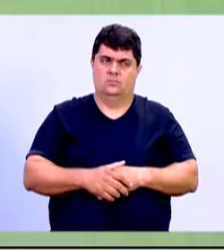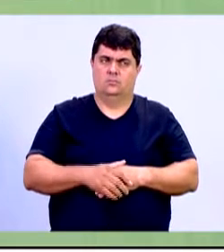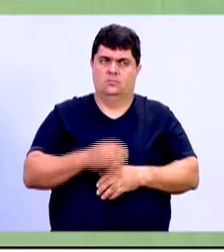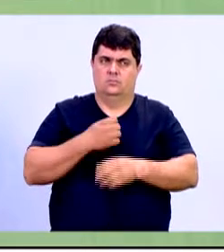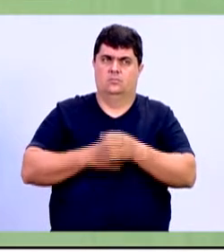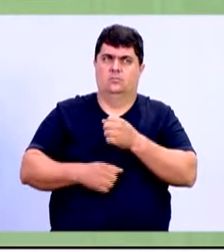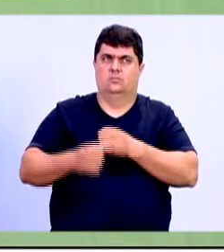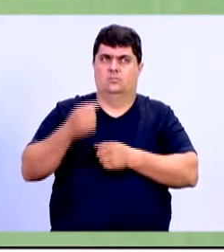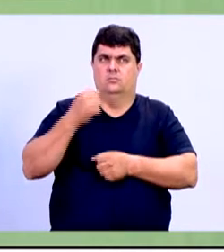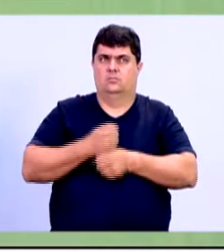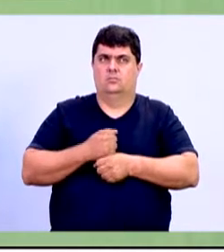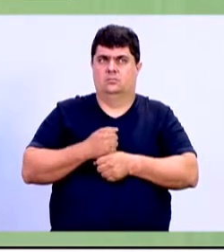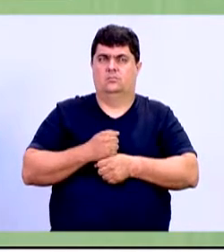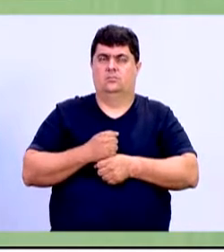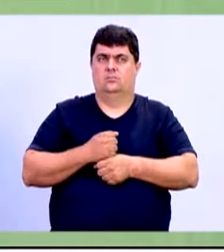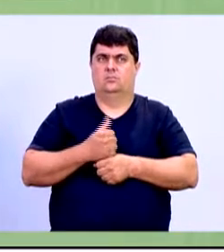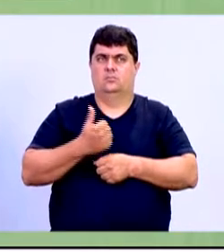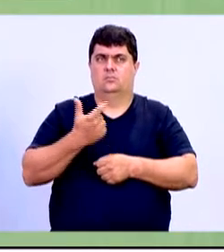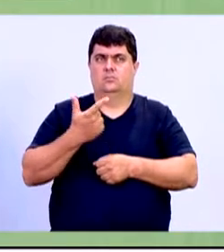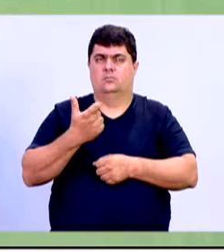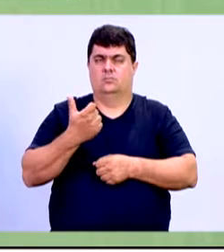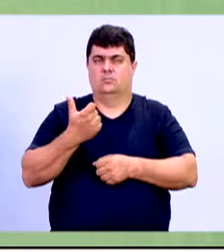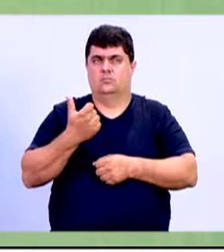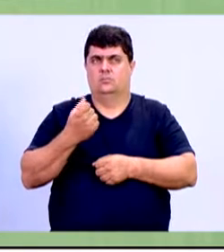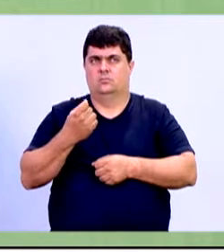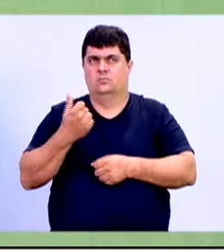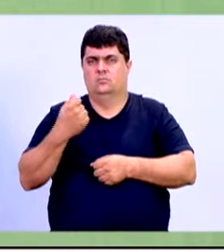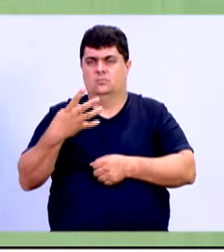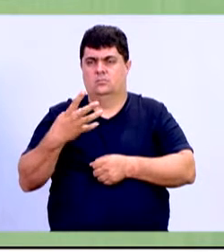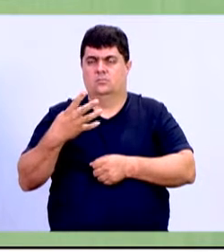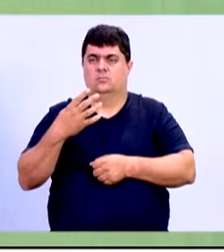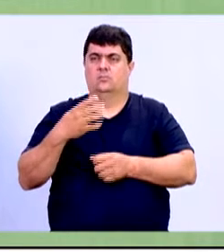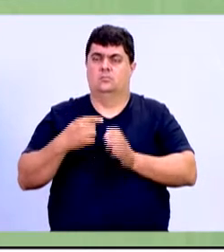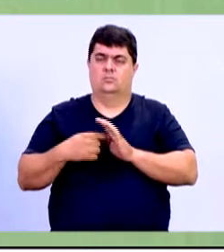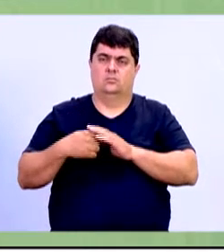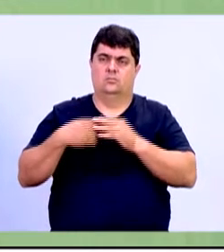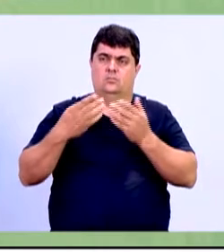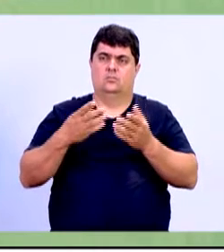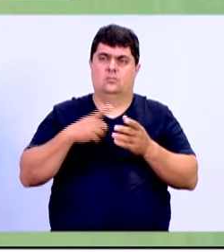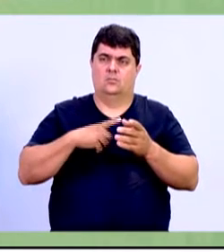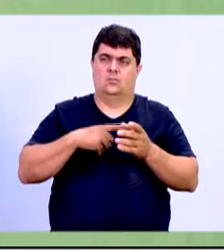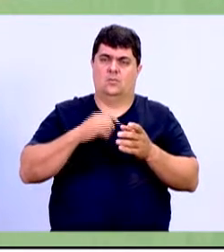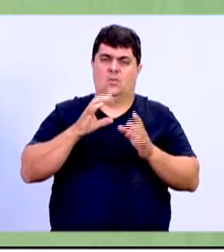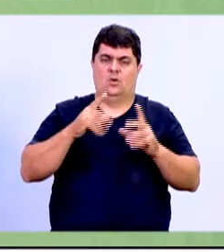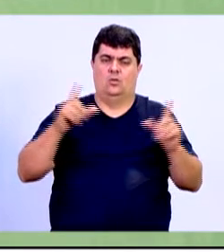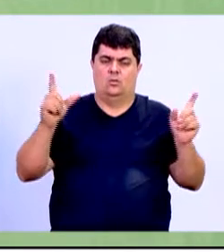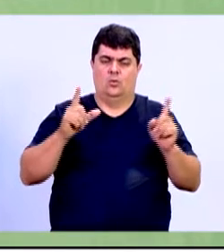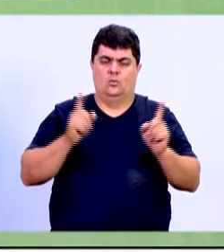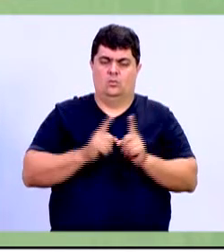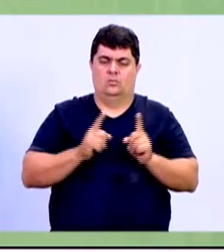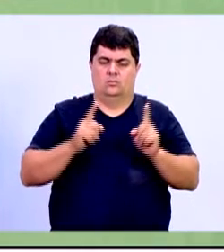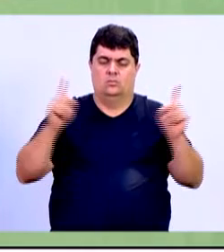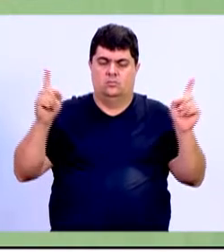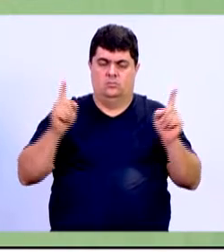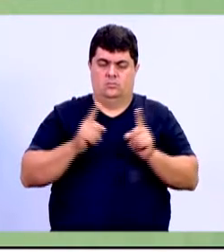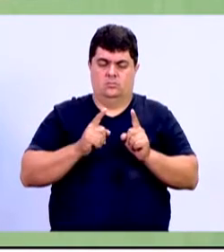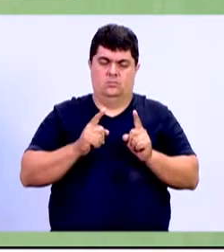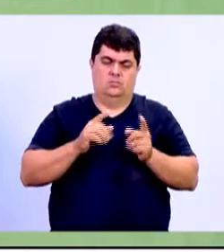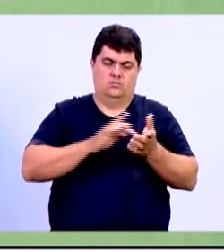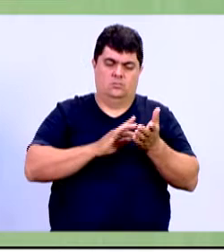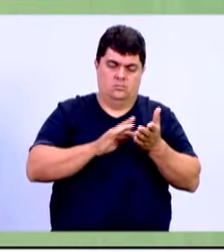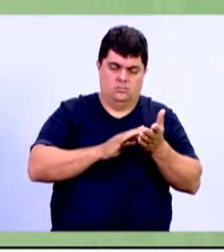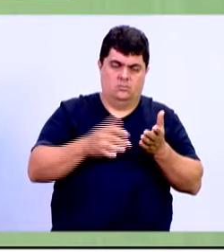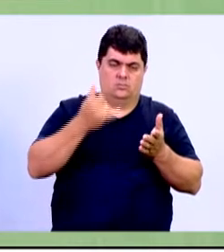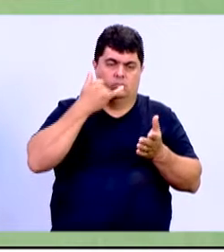ano agora de 2014, tá? E ele é todo responsivo, então ele funciona tanto